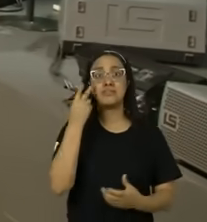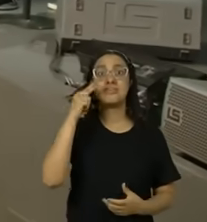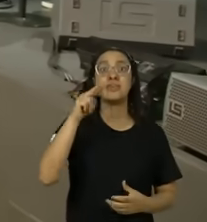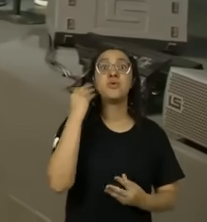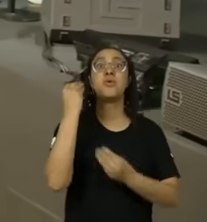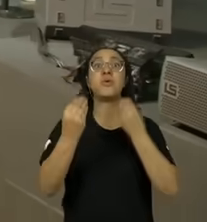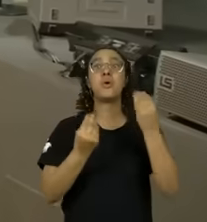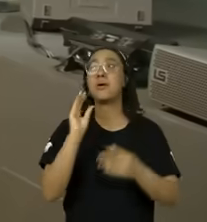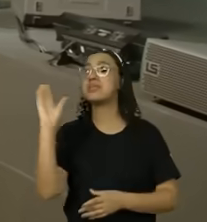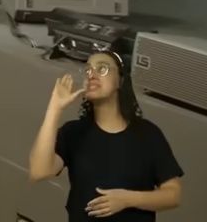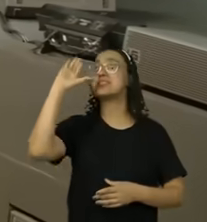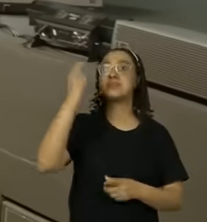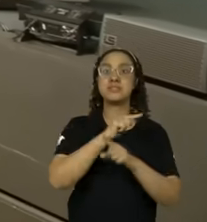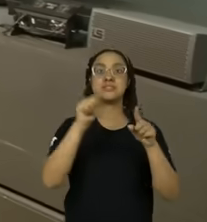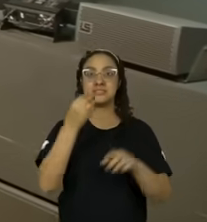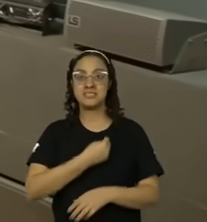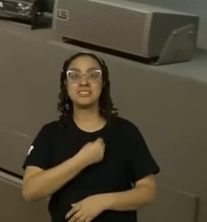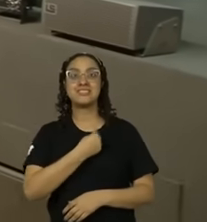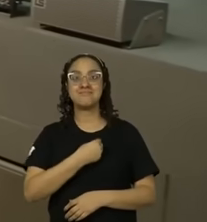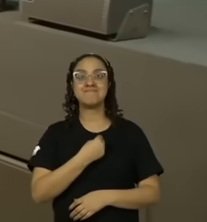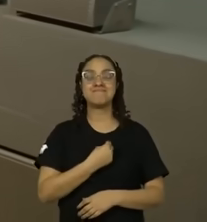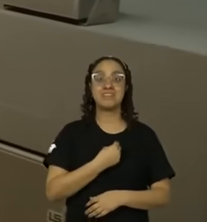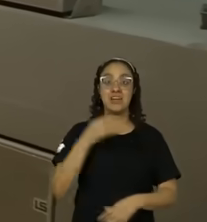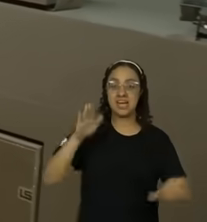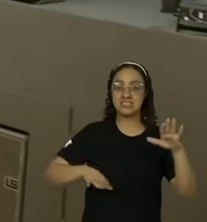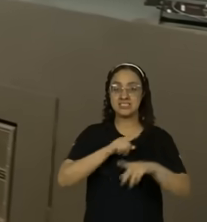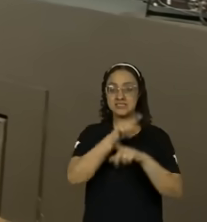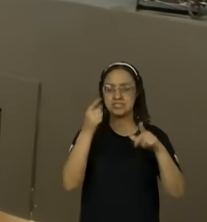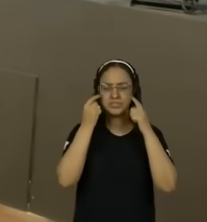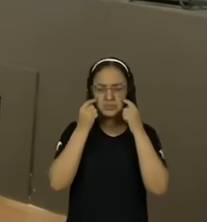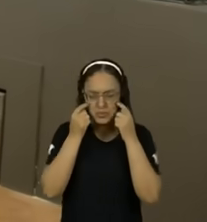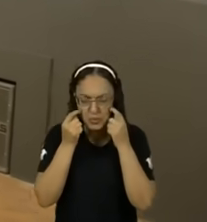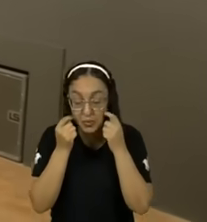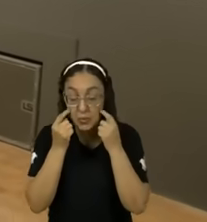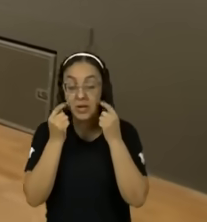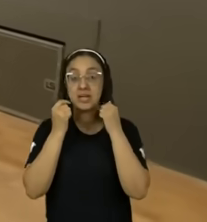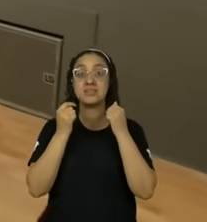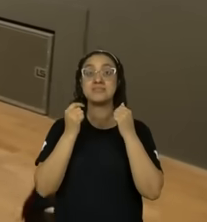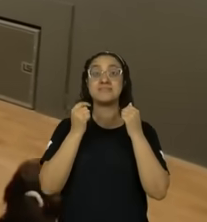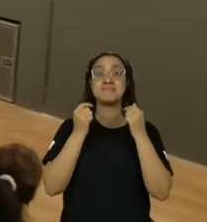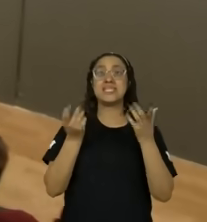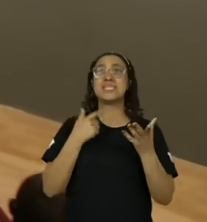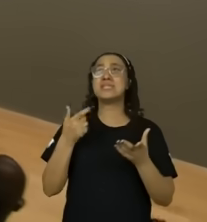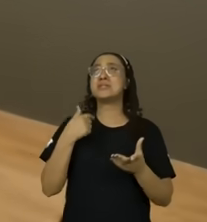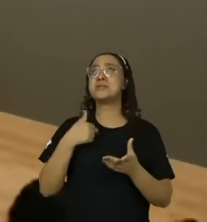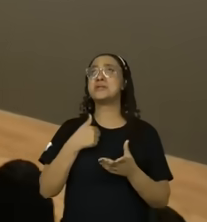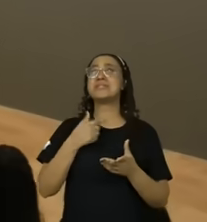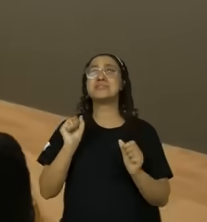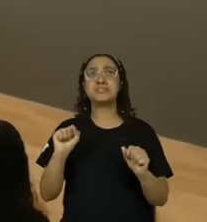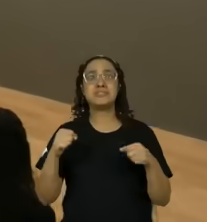vai entender que esse filho que você achou que está morto não está morto, não. E quando você estava aqui chorando, eu estava trabalhando no Zé, eu estava fortalecendo o